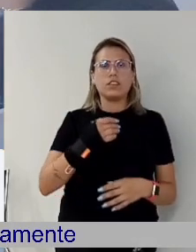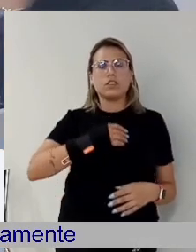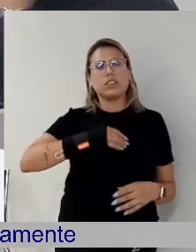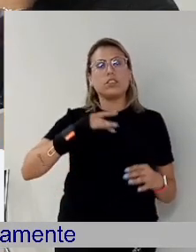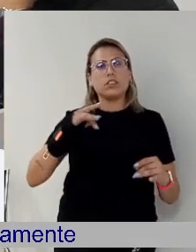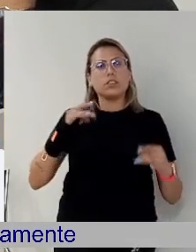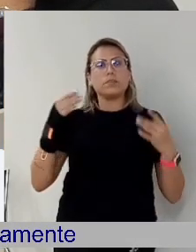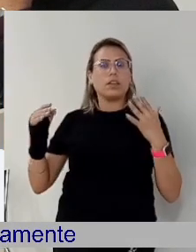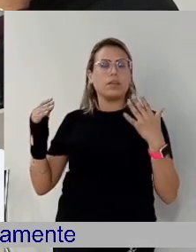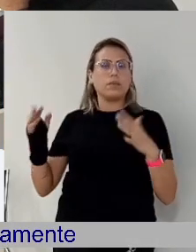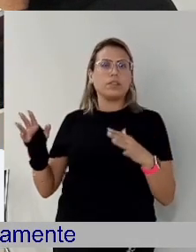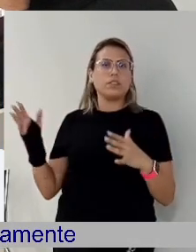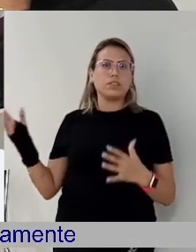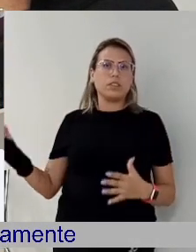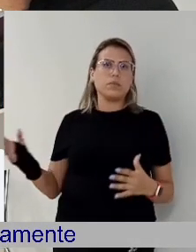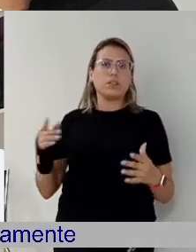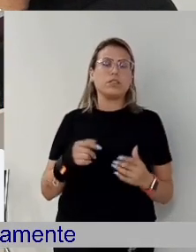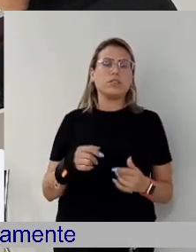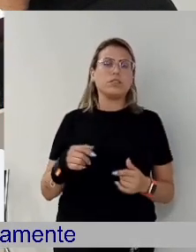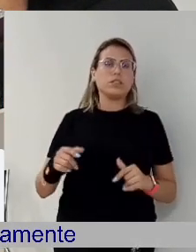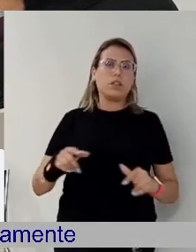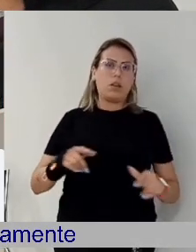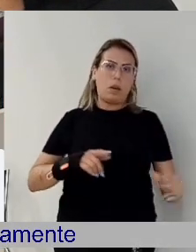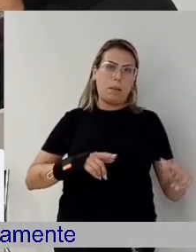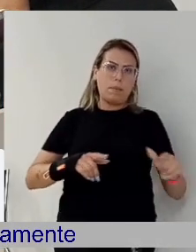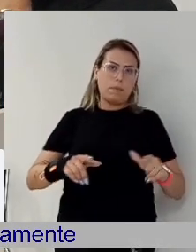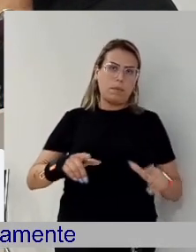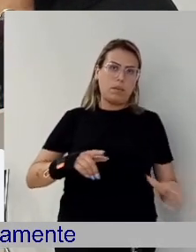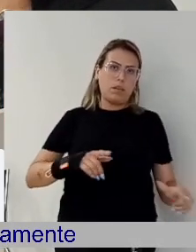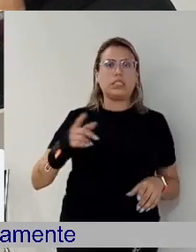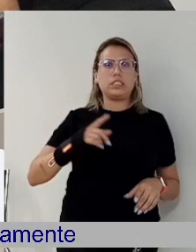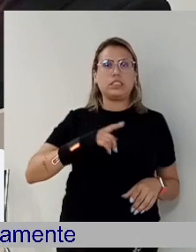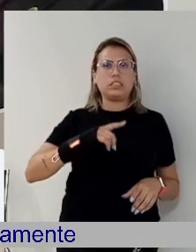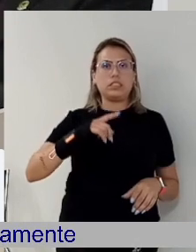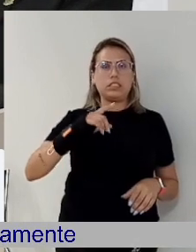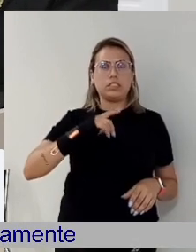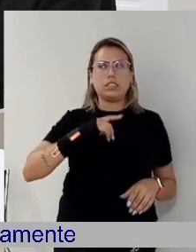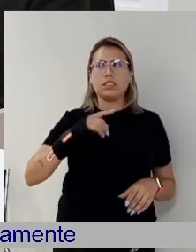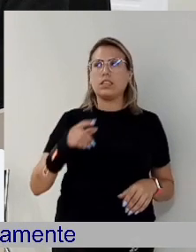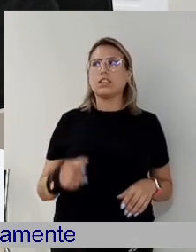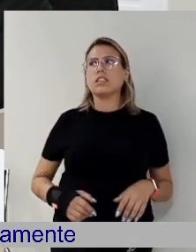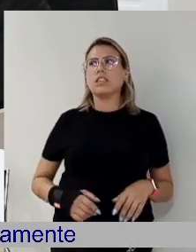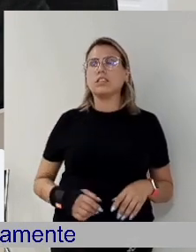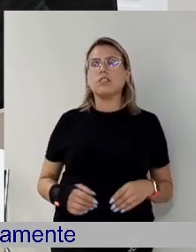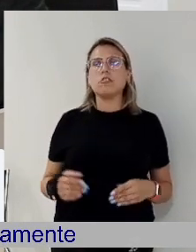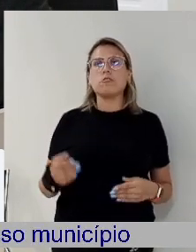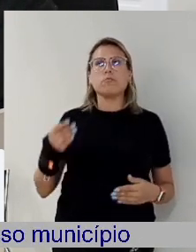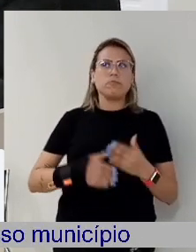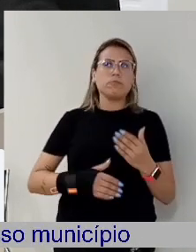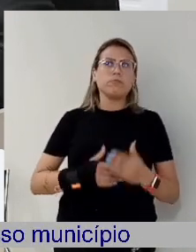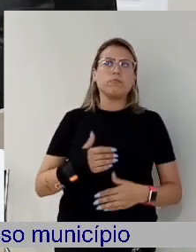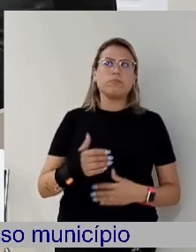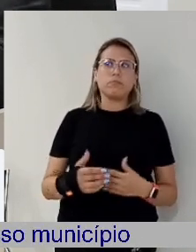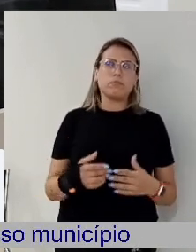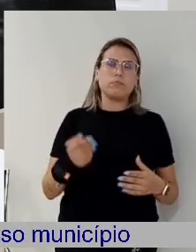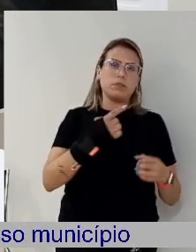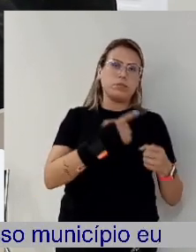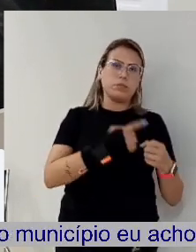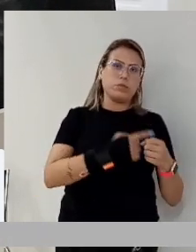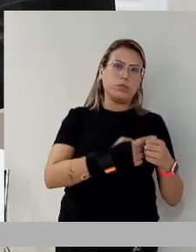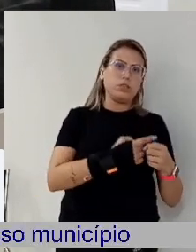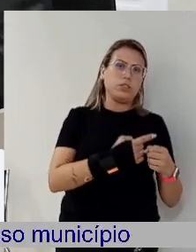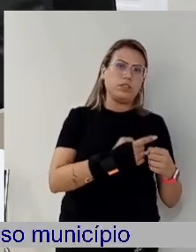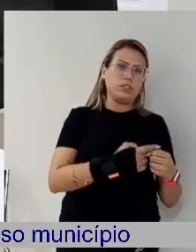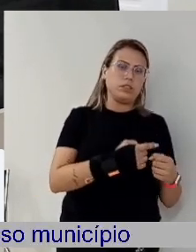parabenizar pelo pelo trabalho que vossa excelência vem desempenhando a nosso município eu acho que